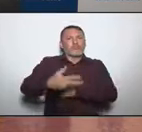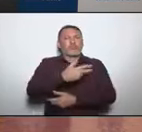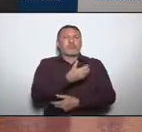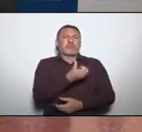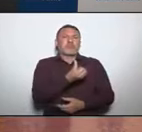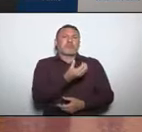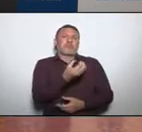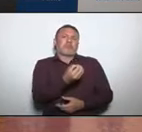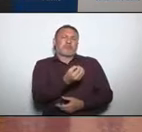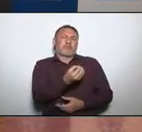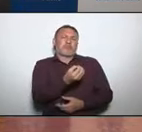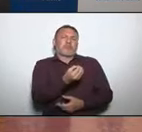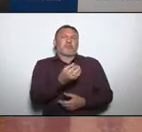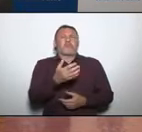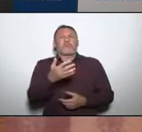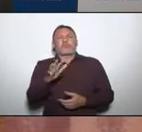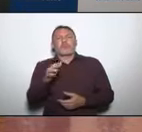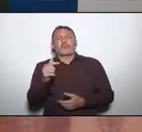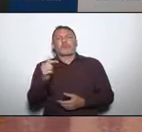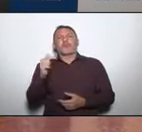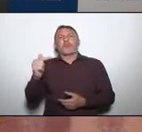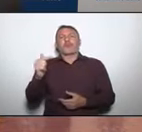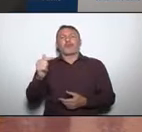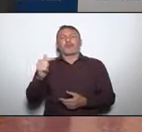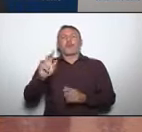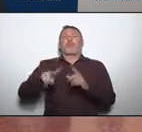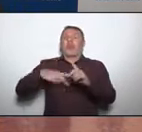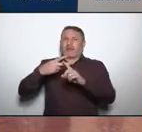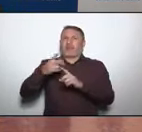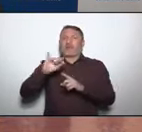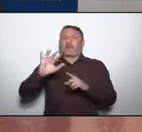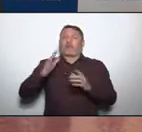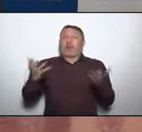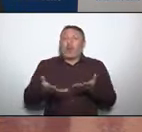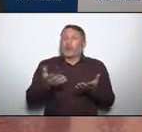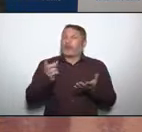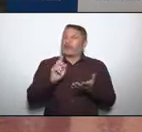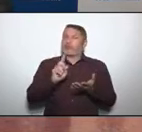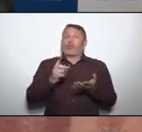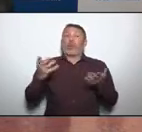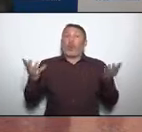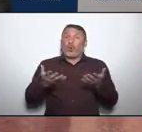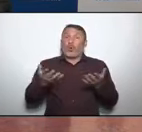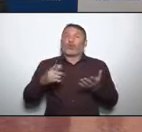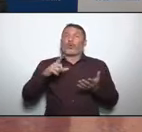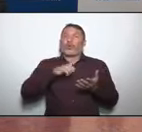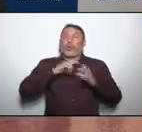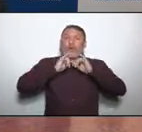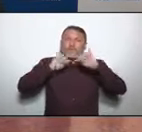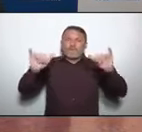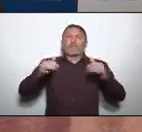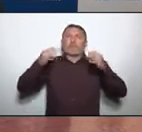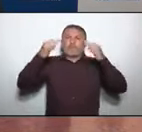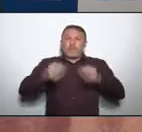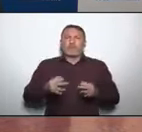Então, mas esses outros 7 casos serão publicados amanhã, no boletim de amanhã. Hoje o boletim vai sair com 33